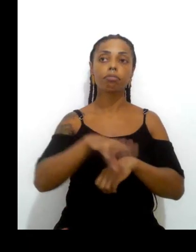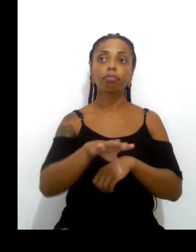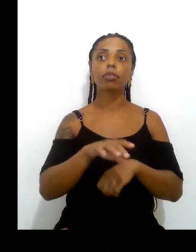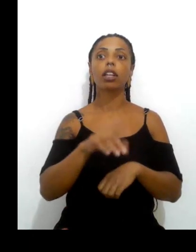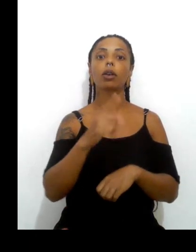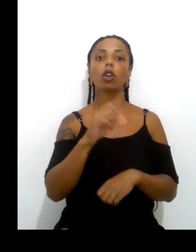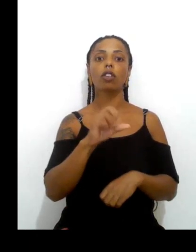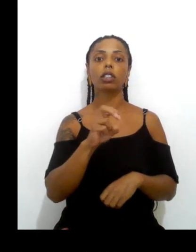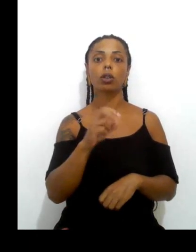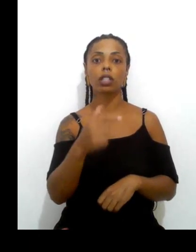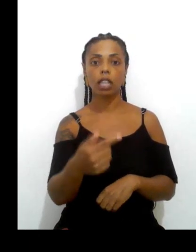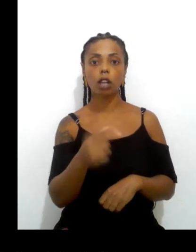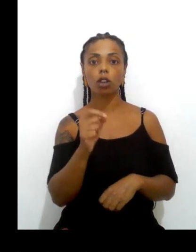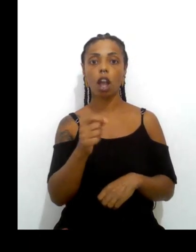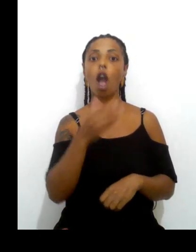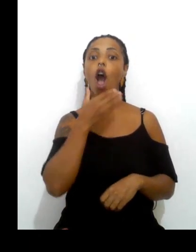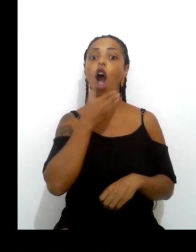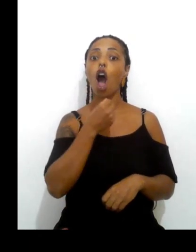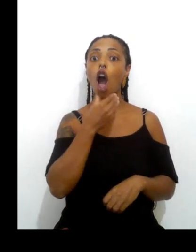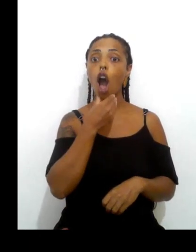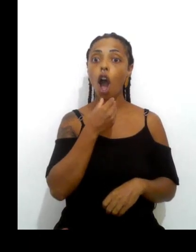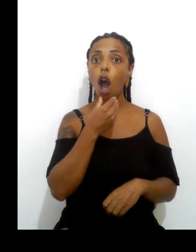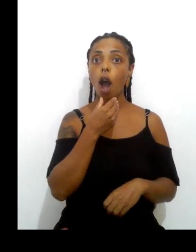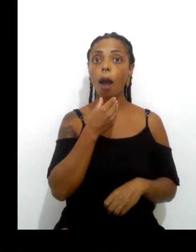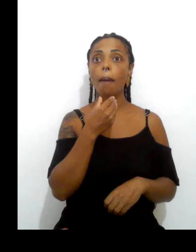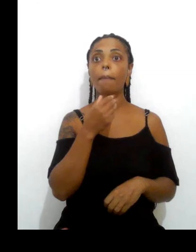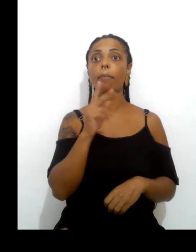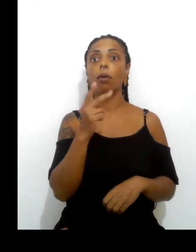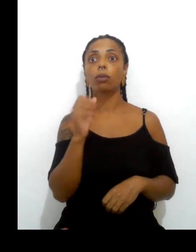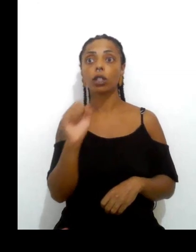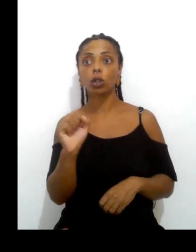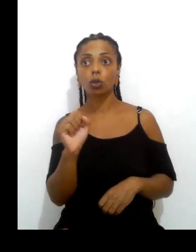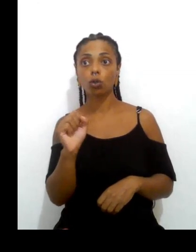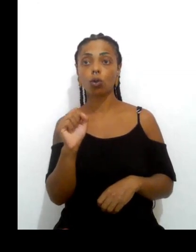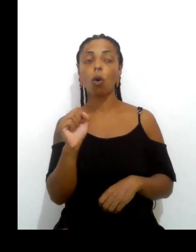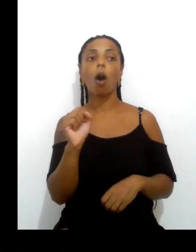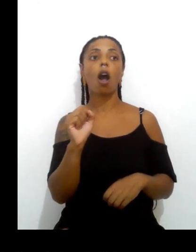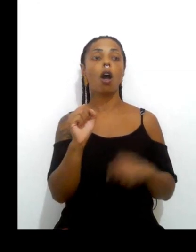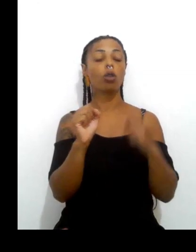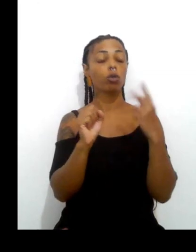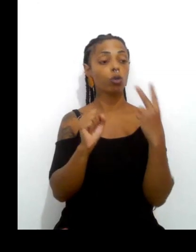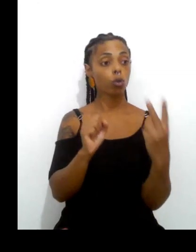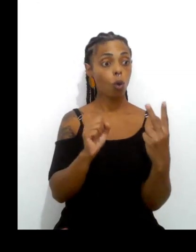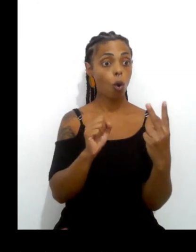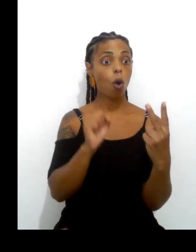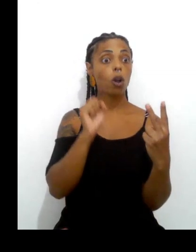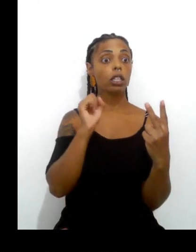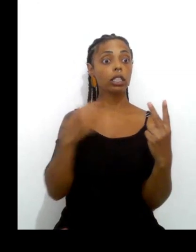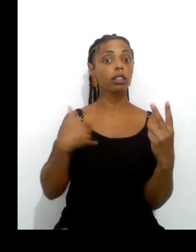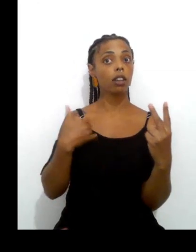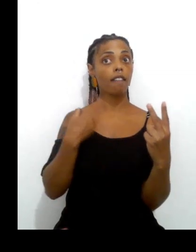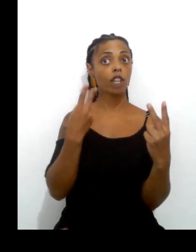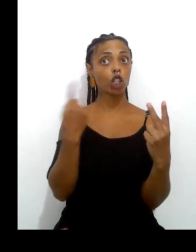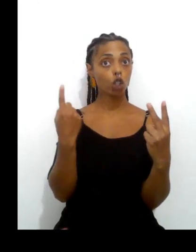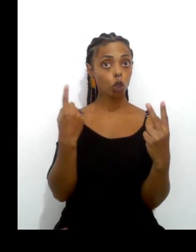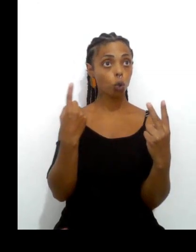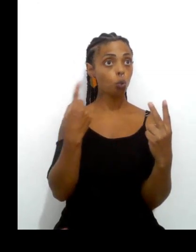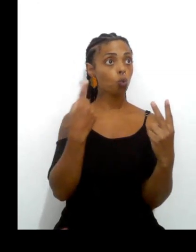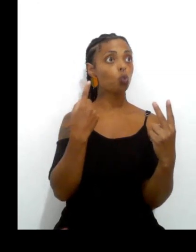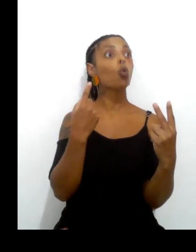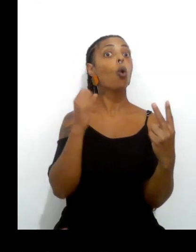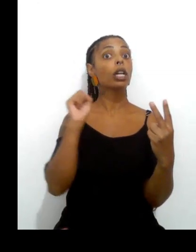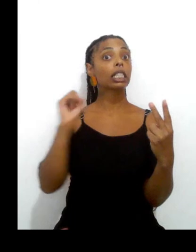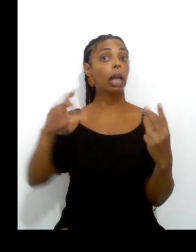dois homens maiores de 21 anos não deveriam ser criminalizados desde que aconteçam em local privado aqui venho